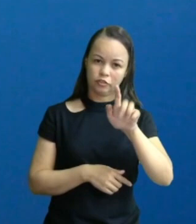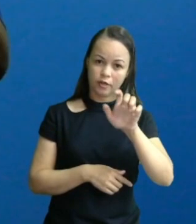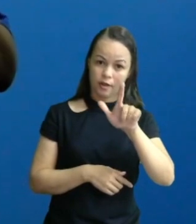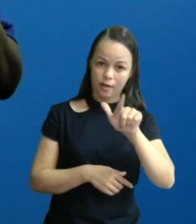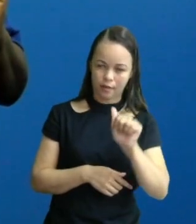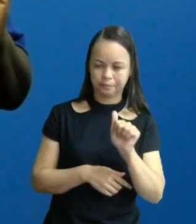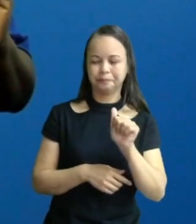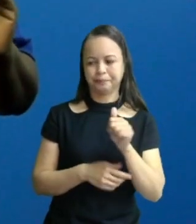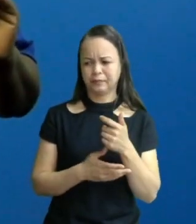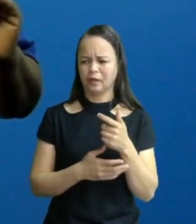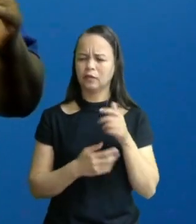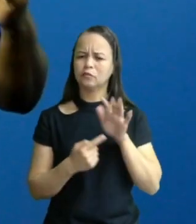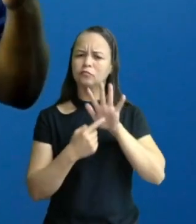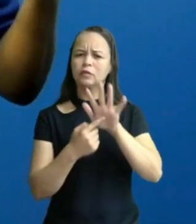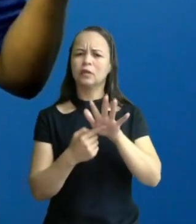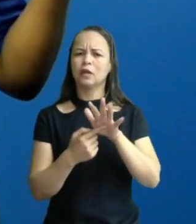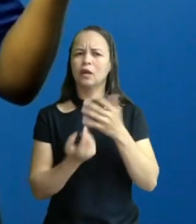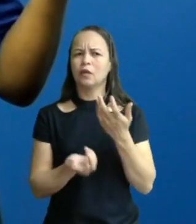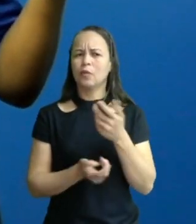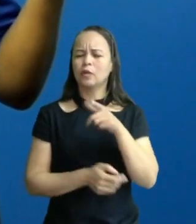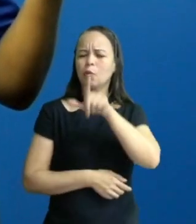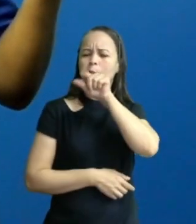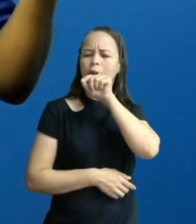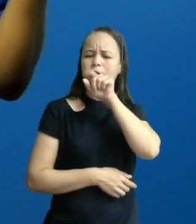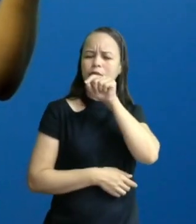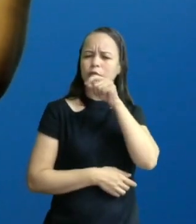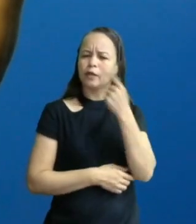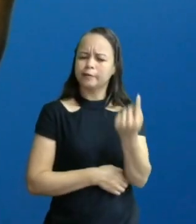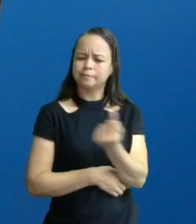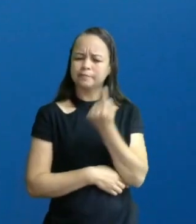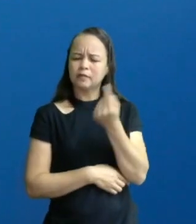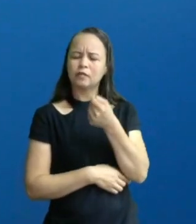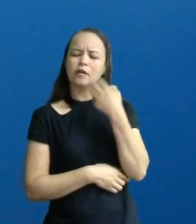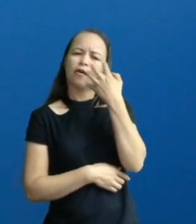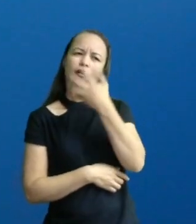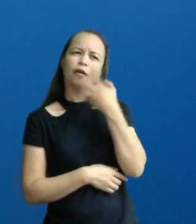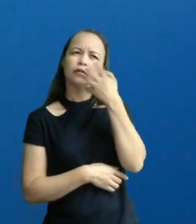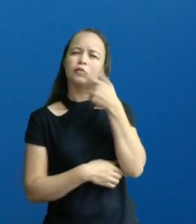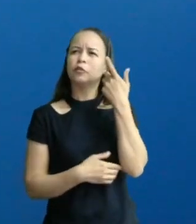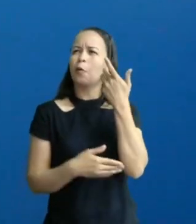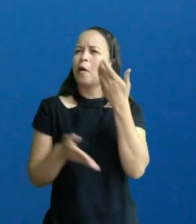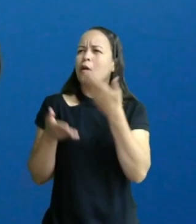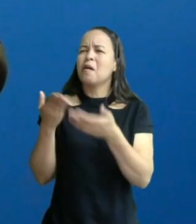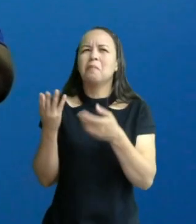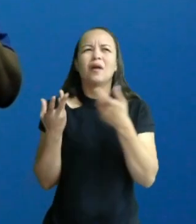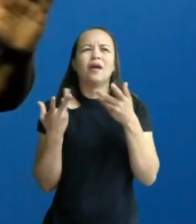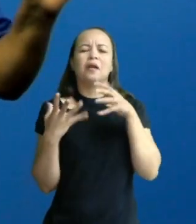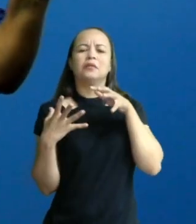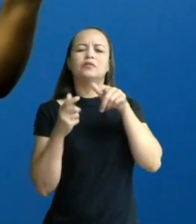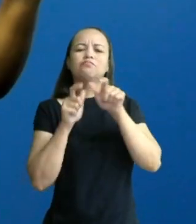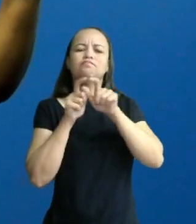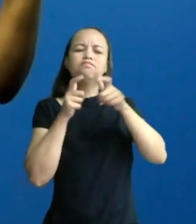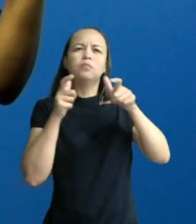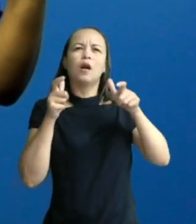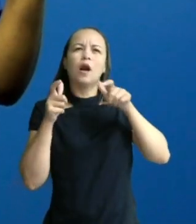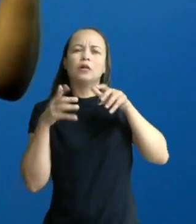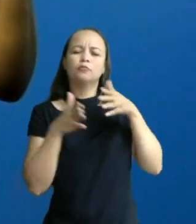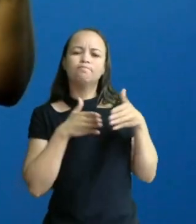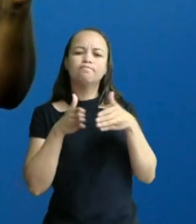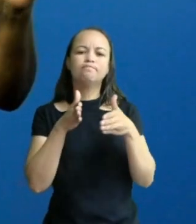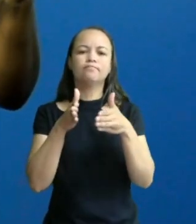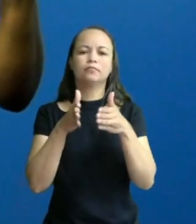tela. Quando um pássaro canta sozinho, o seu canto se perde na imensidão do